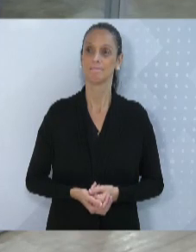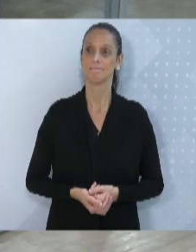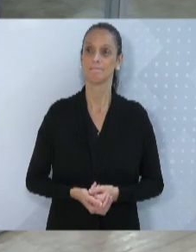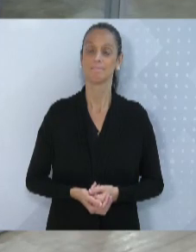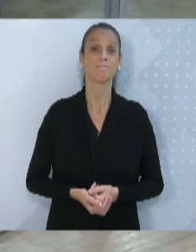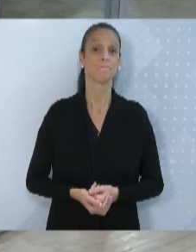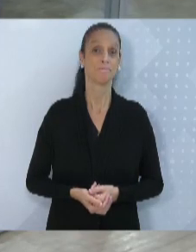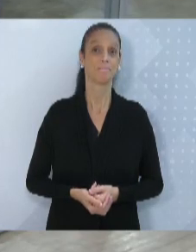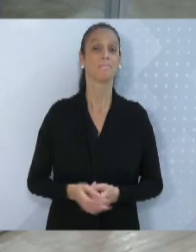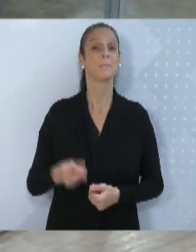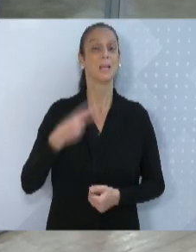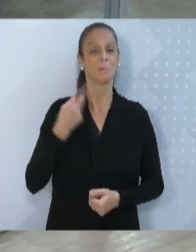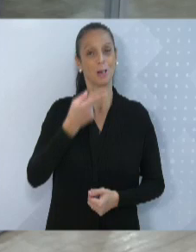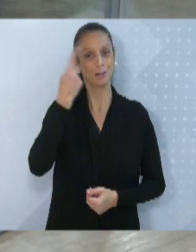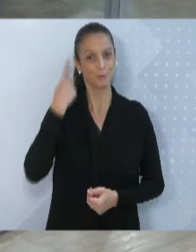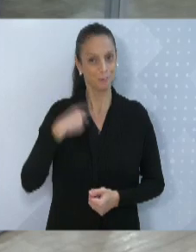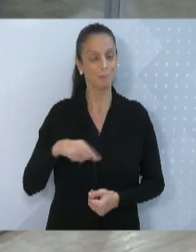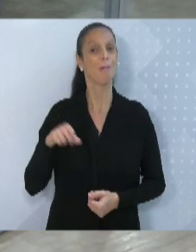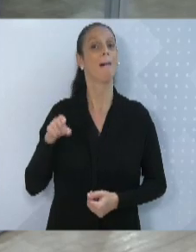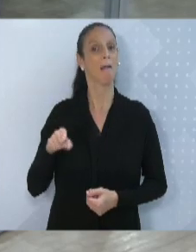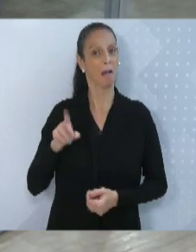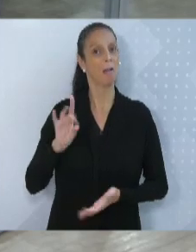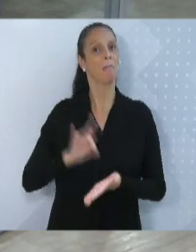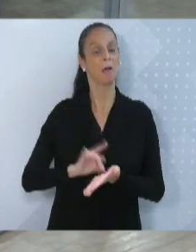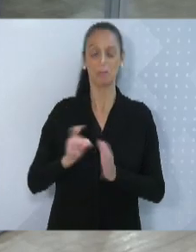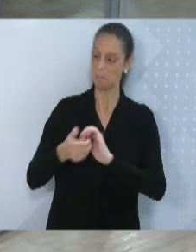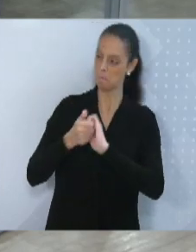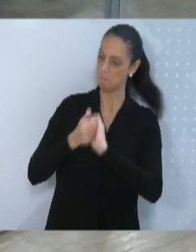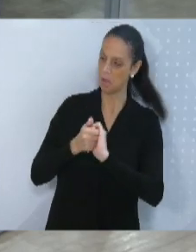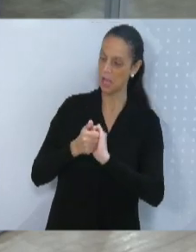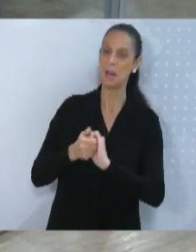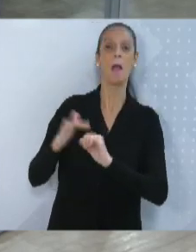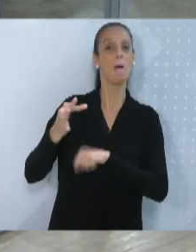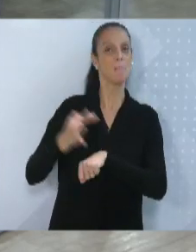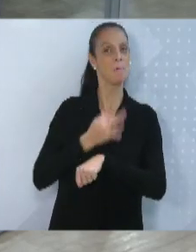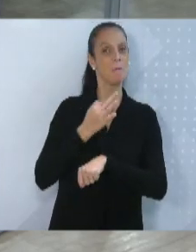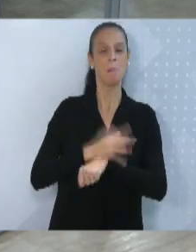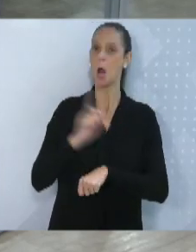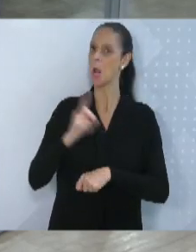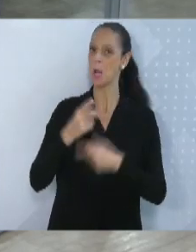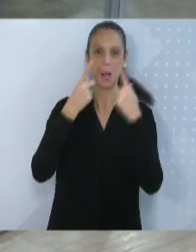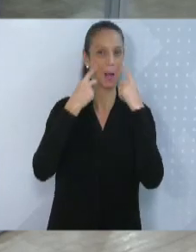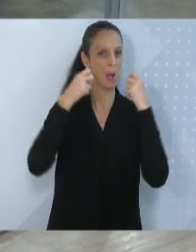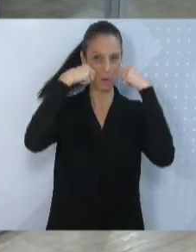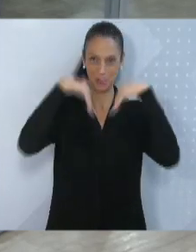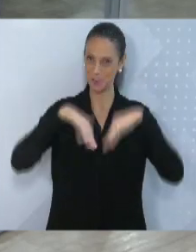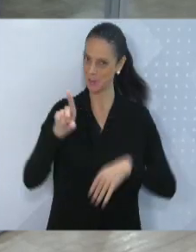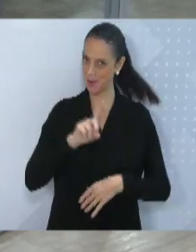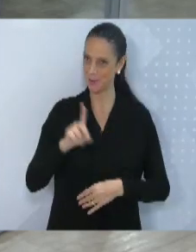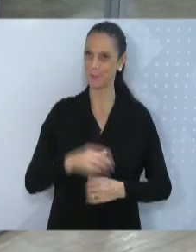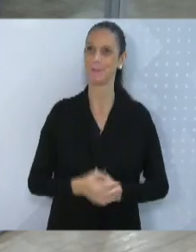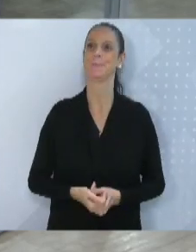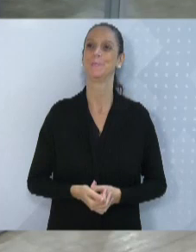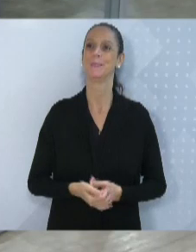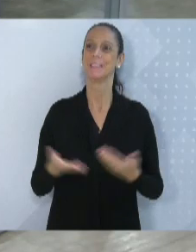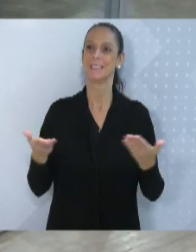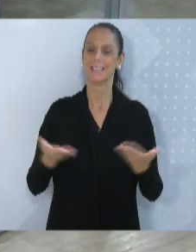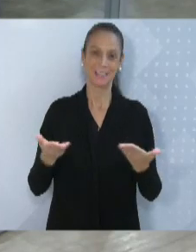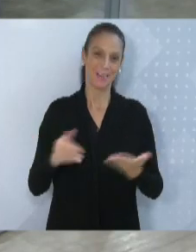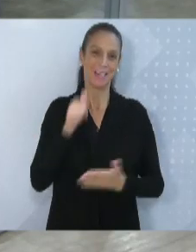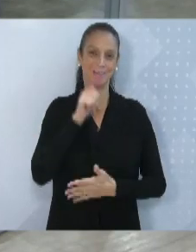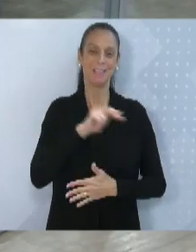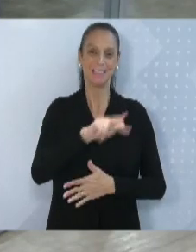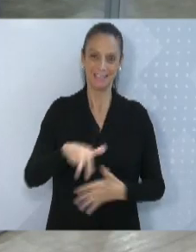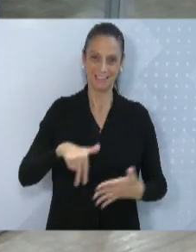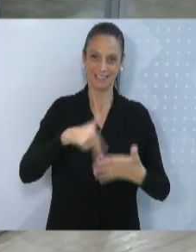a verdadeira Silmar tá de parabéns aguentou forte a emoção e não chora viu convidamos nesse momento a Tamara Caroline para fazer uso da palavra amar